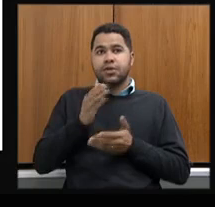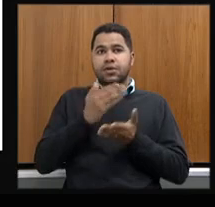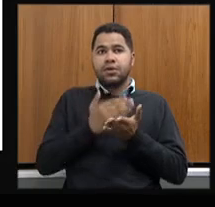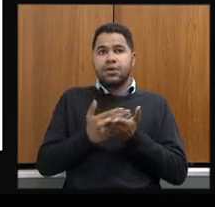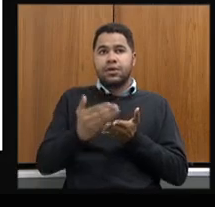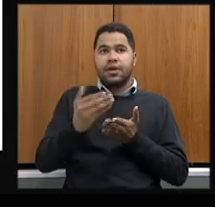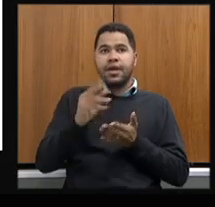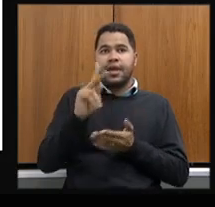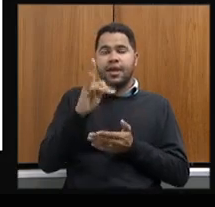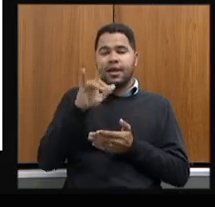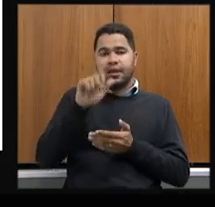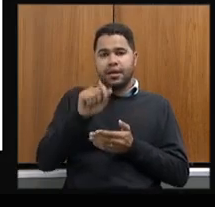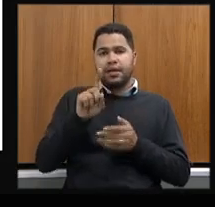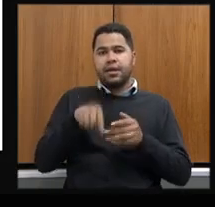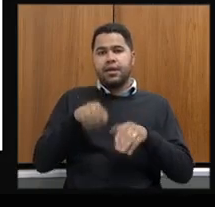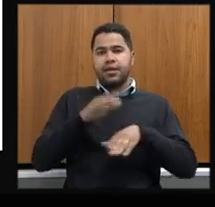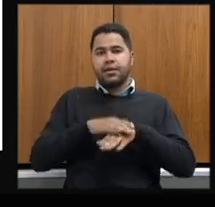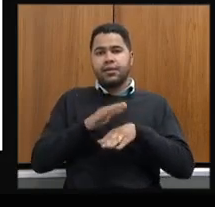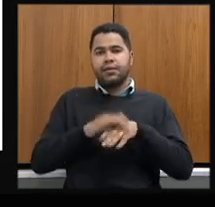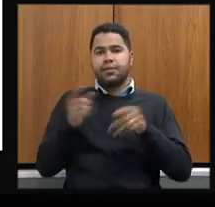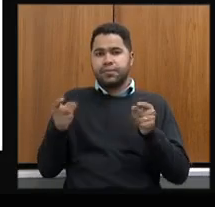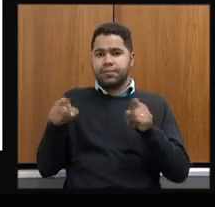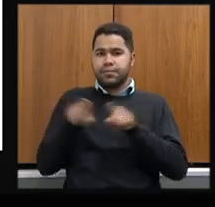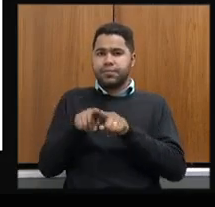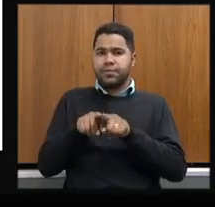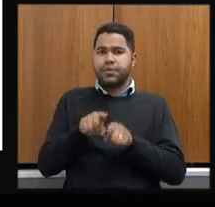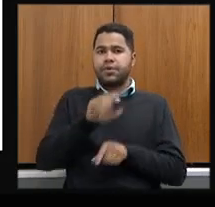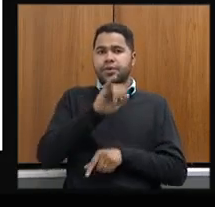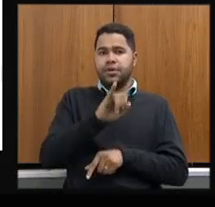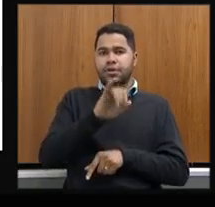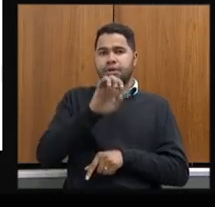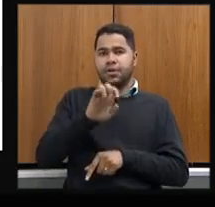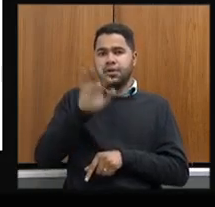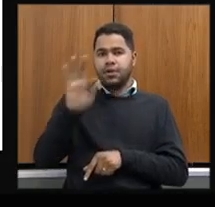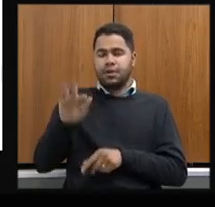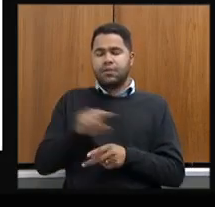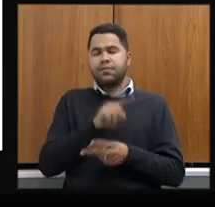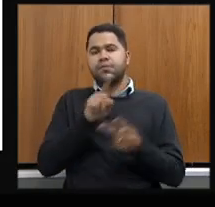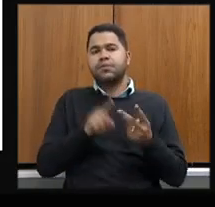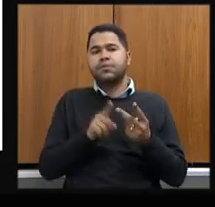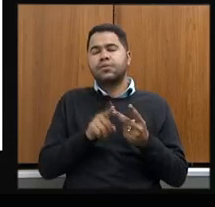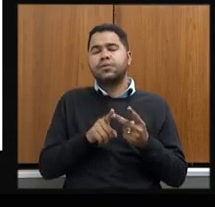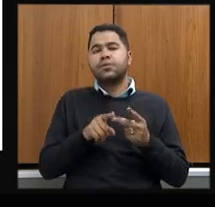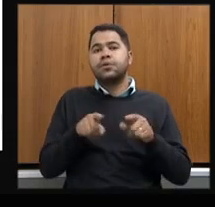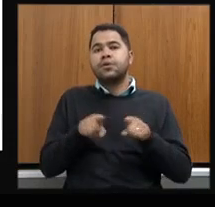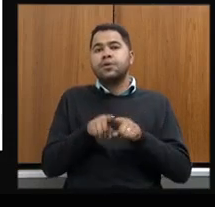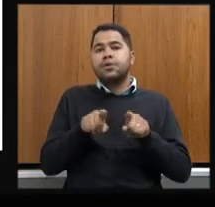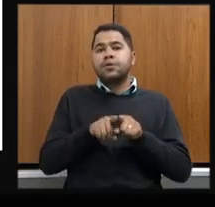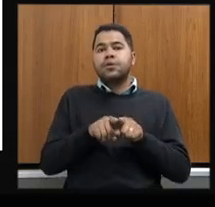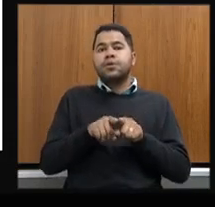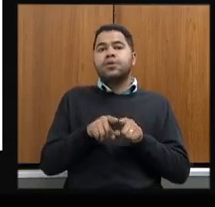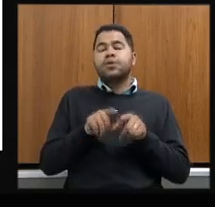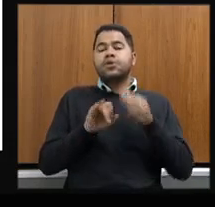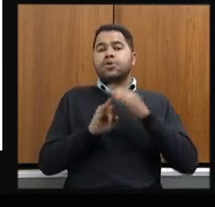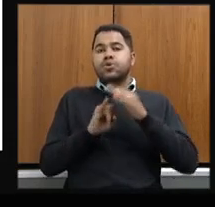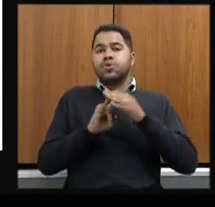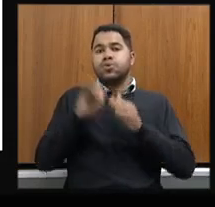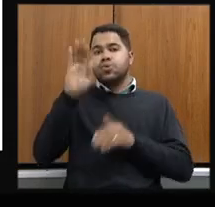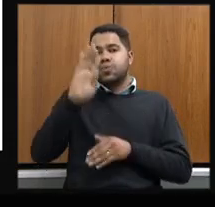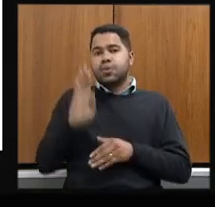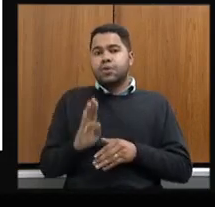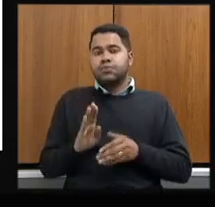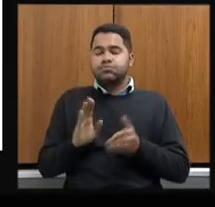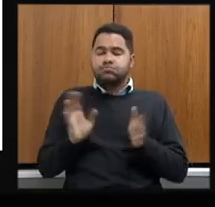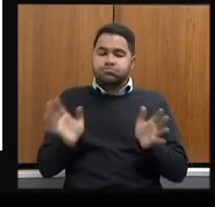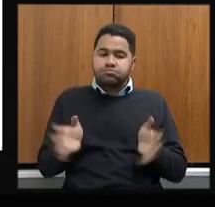o termo a execução do termo de parceria entre o iefp o Instituto Ekos Brasil para a para